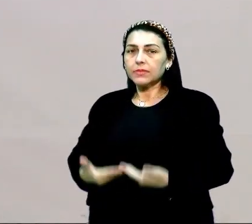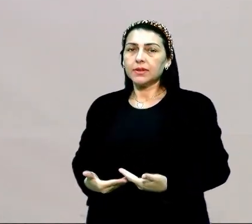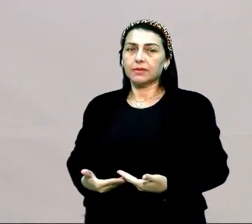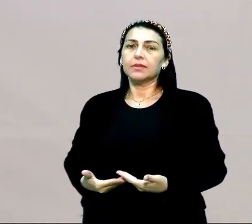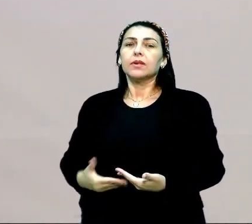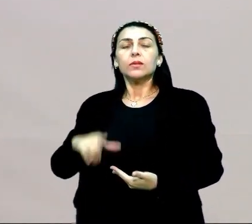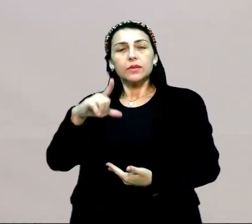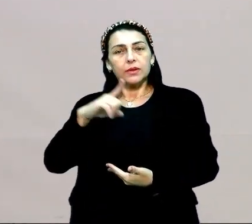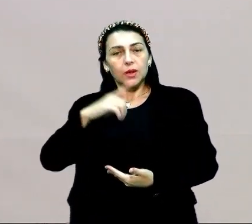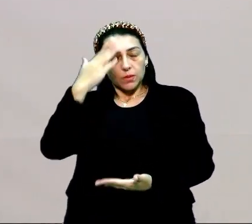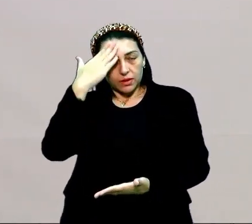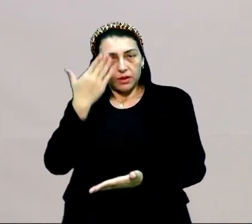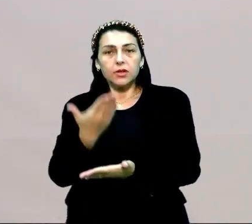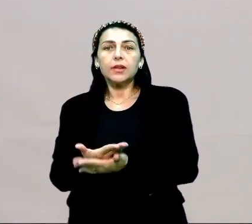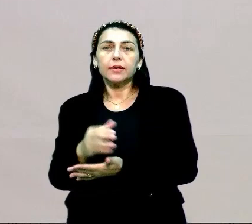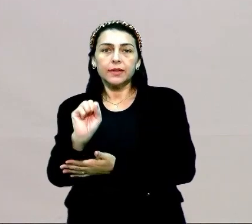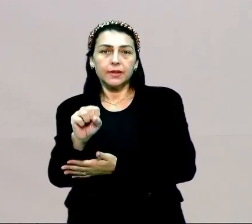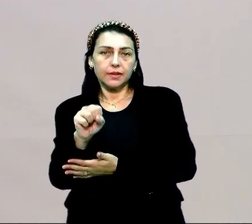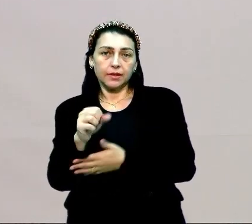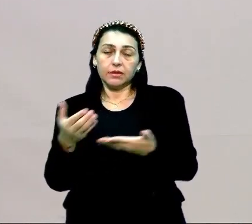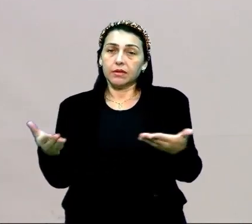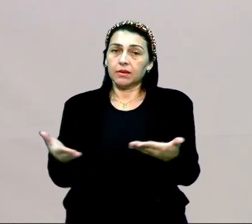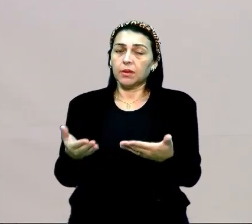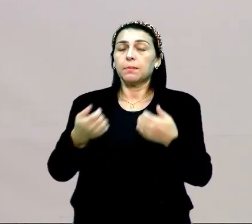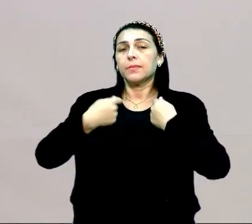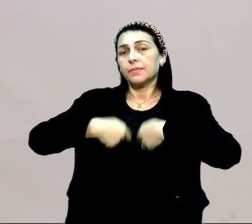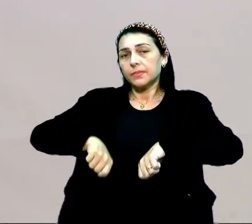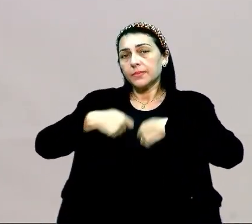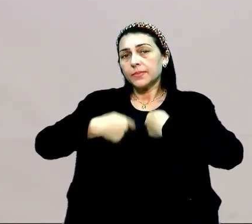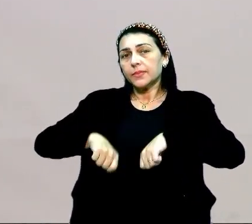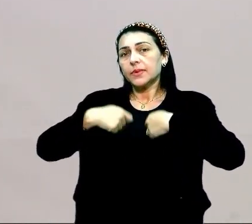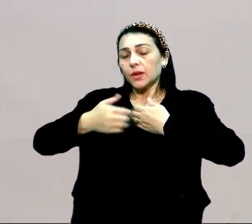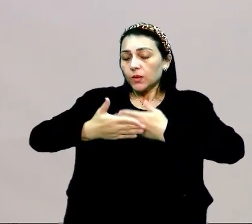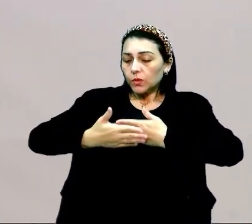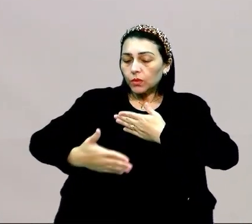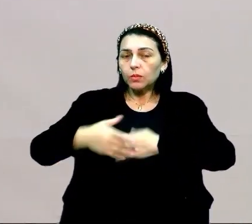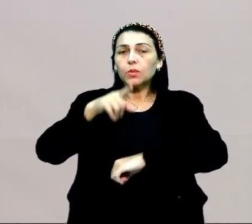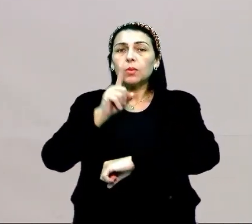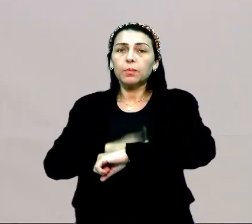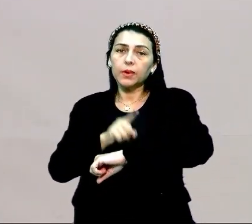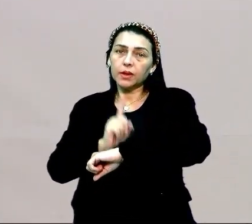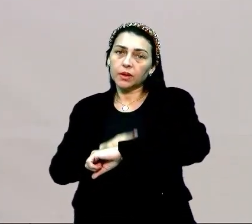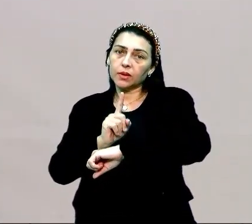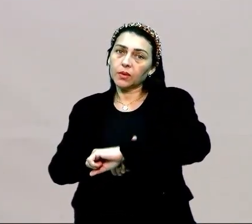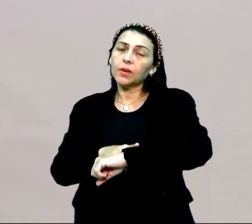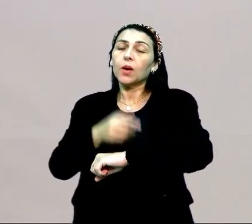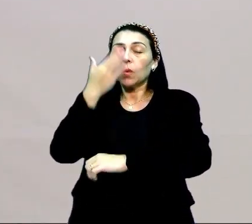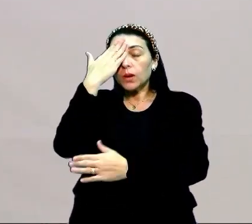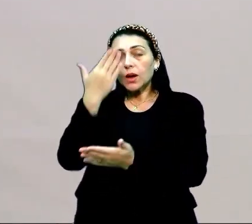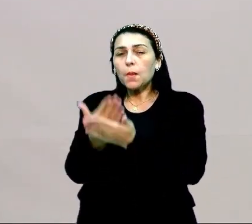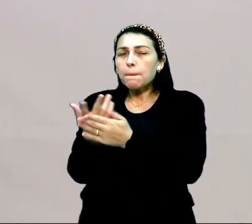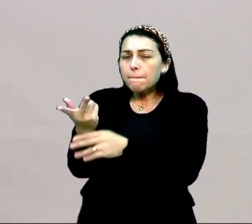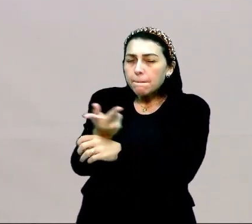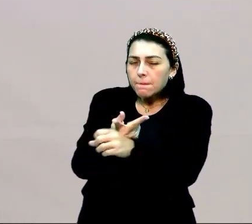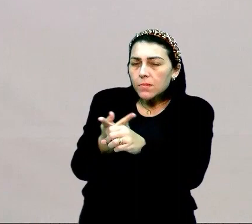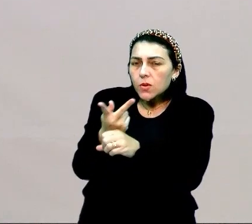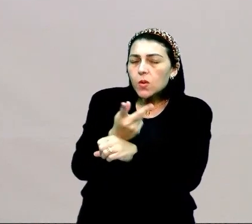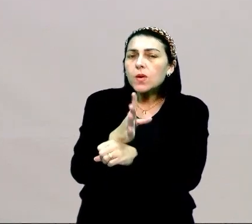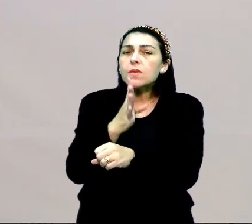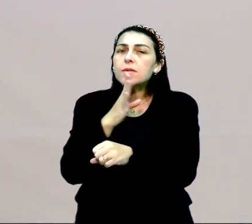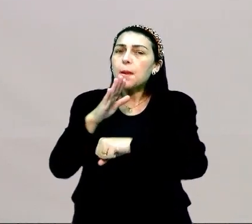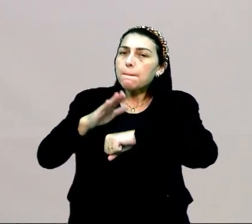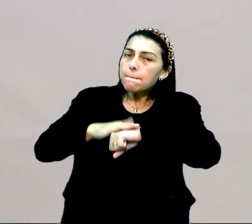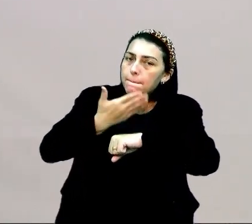nisso eu tenho que crer. Agora, eu preciso, a partir do momento que eu creio, procurar conhecer sempre